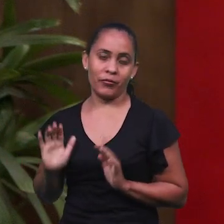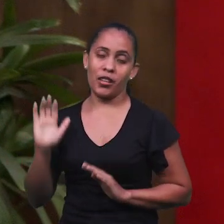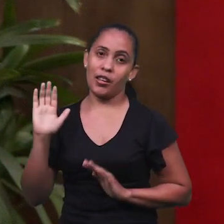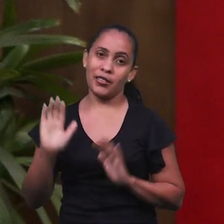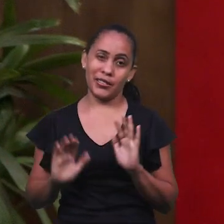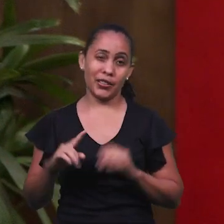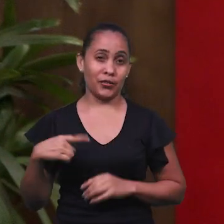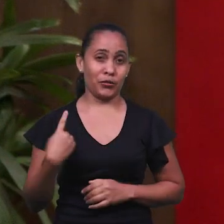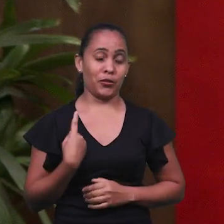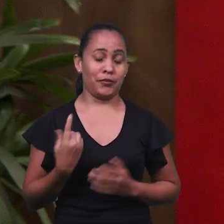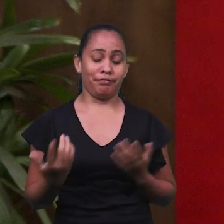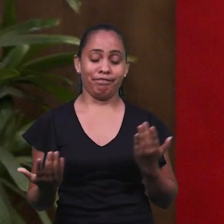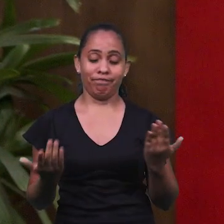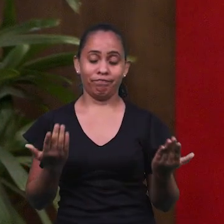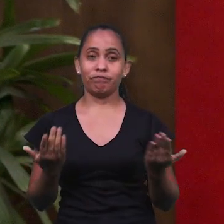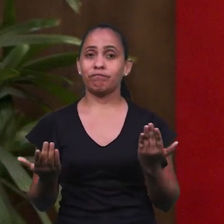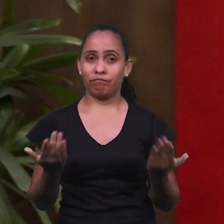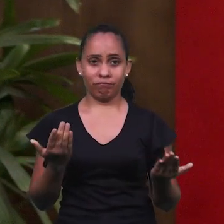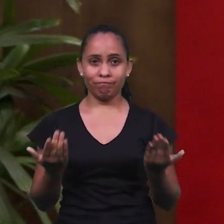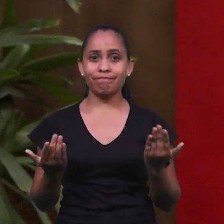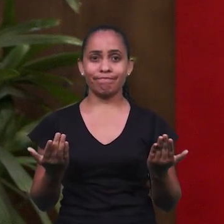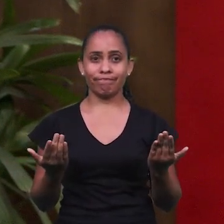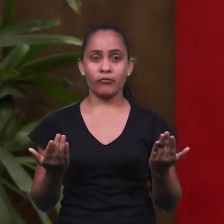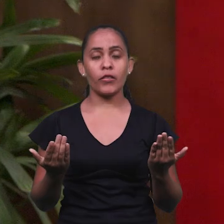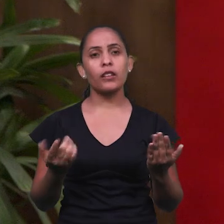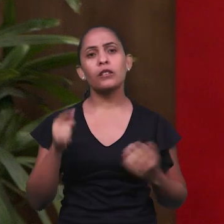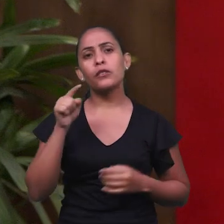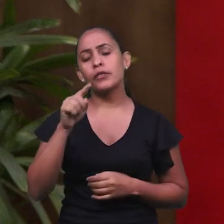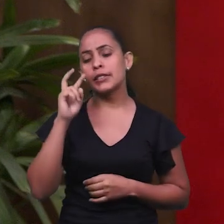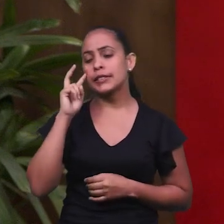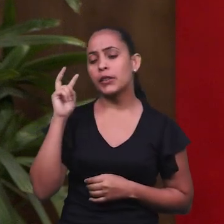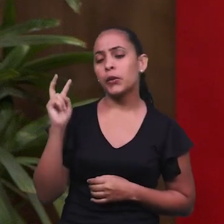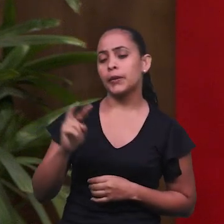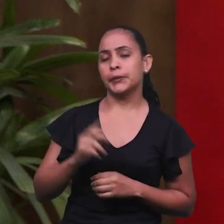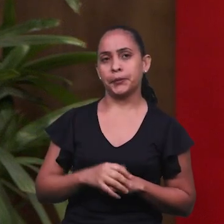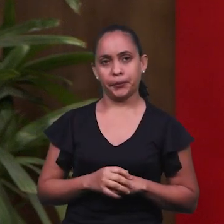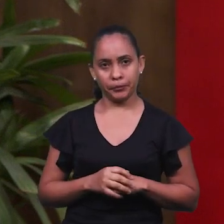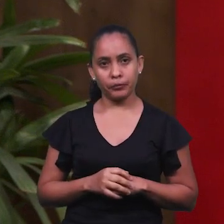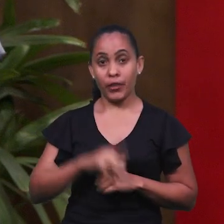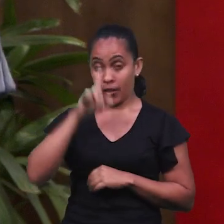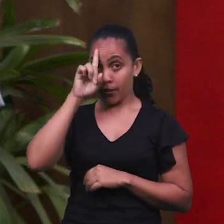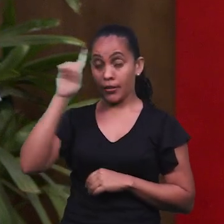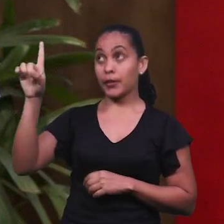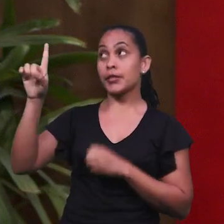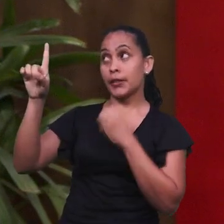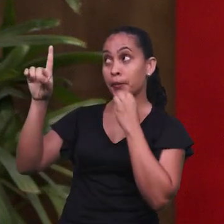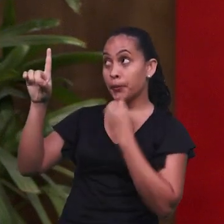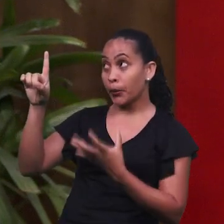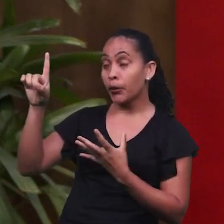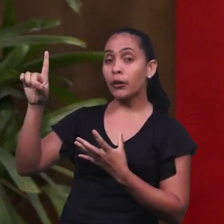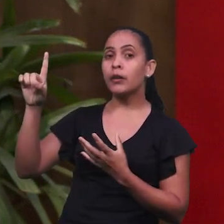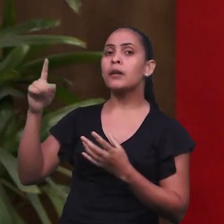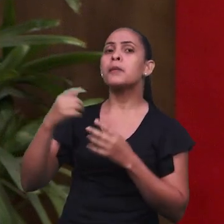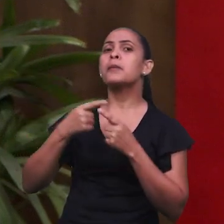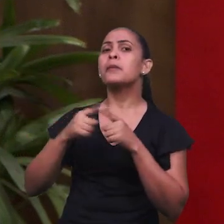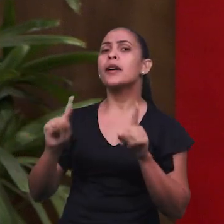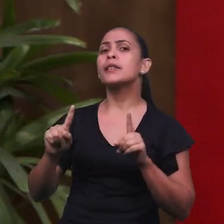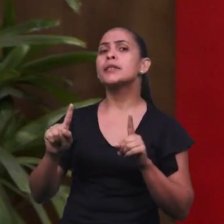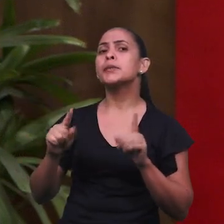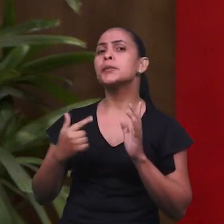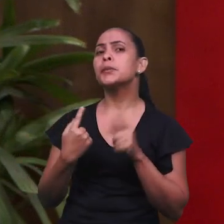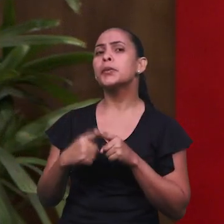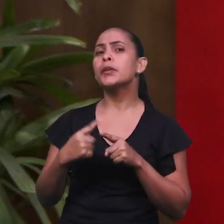fazemos algumas comparações. Então quando você olha essa questão, Deus é bom porque ele permite às vezes o